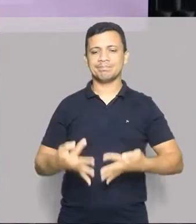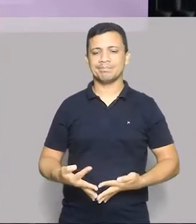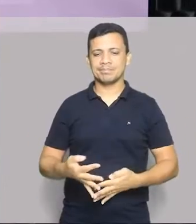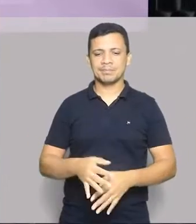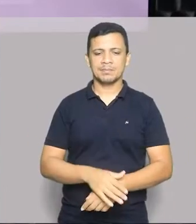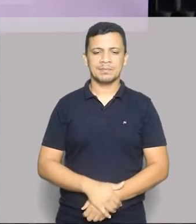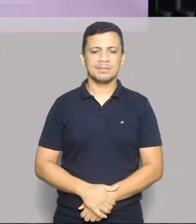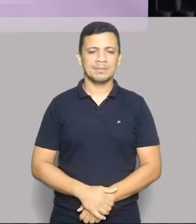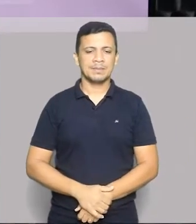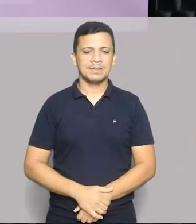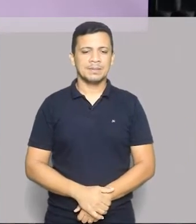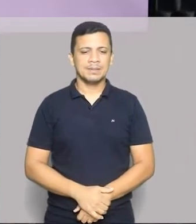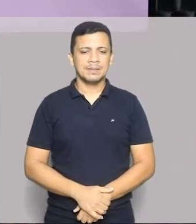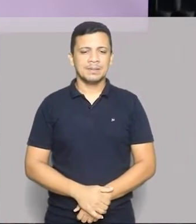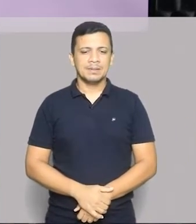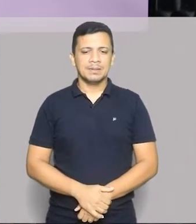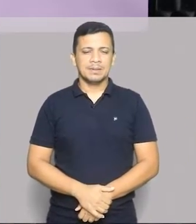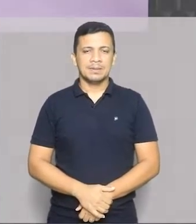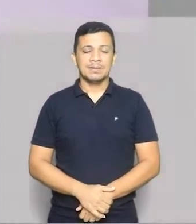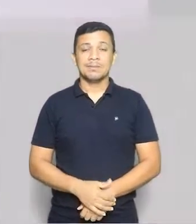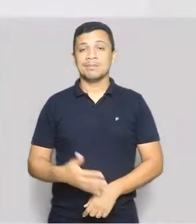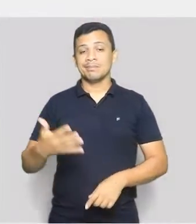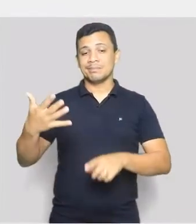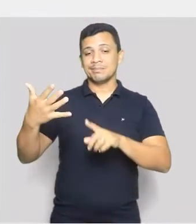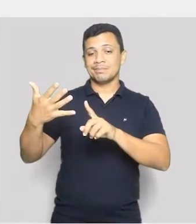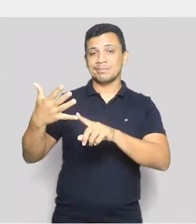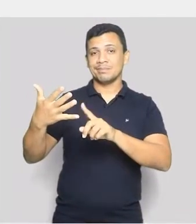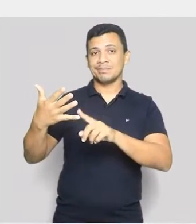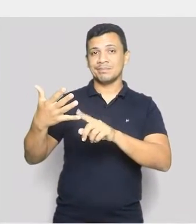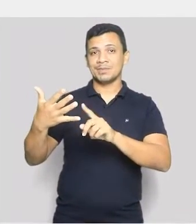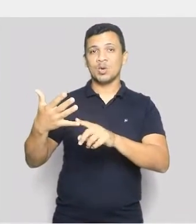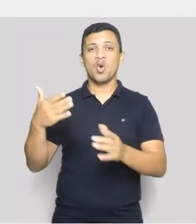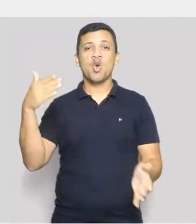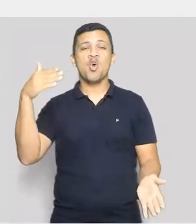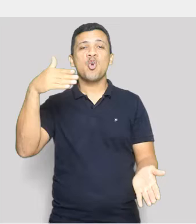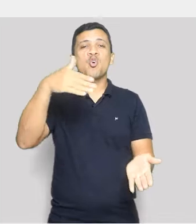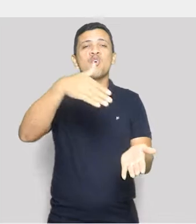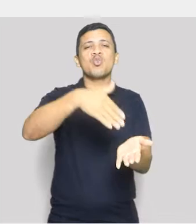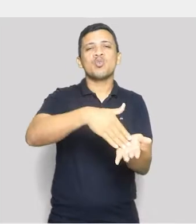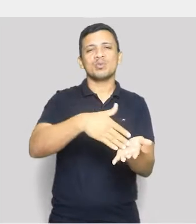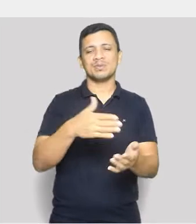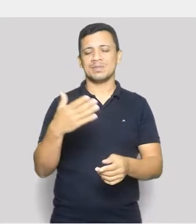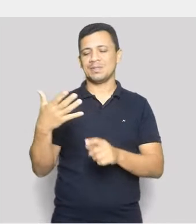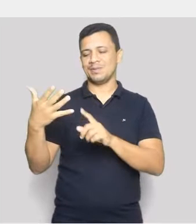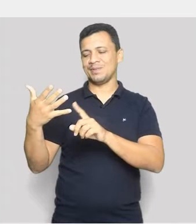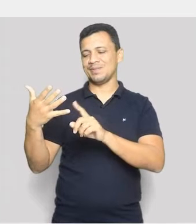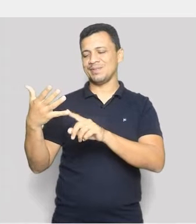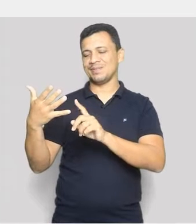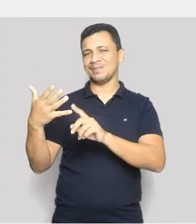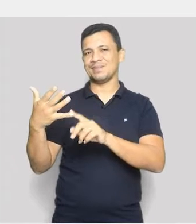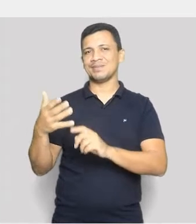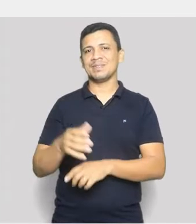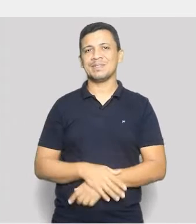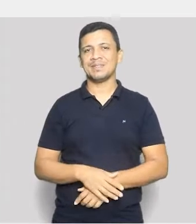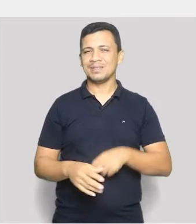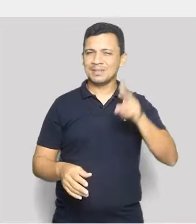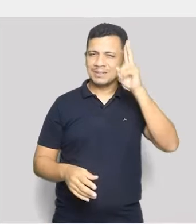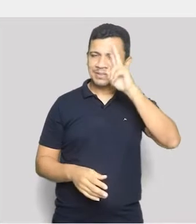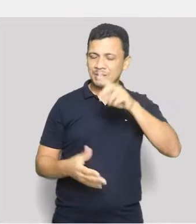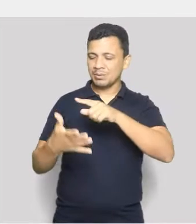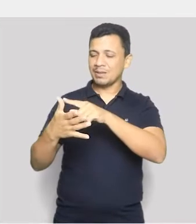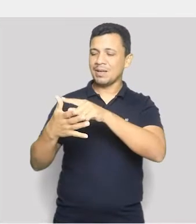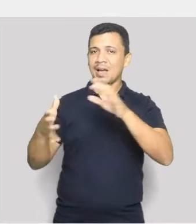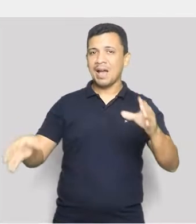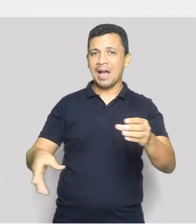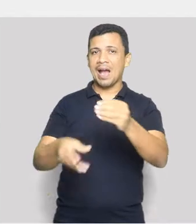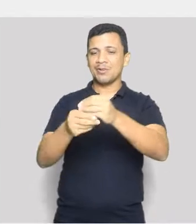explicativa, tá bom? E por fim, agora sim, falemos das conclusivas. Lembrem, são 5: